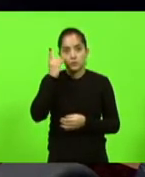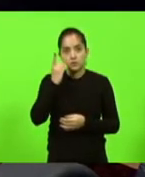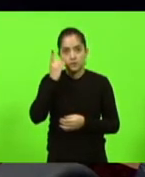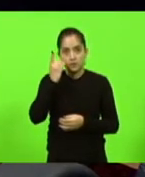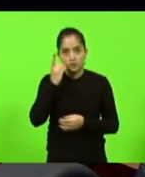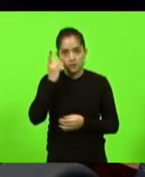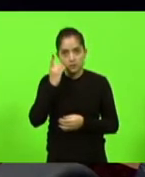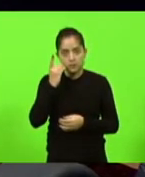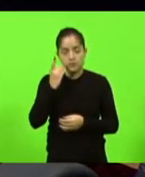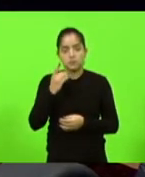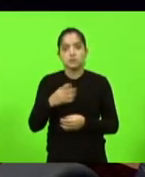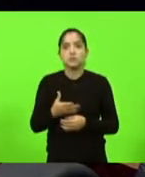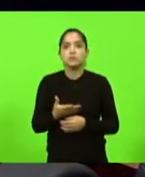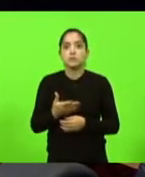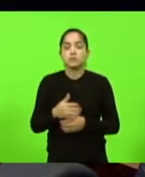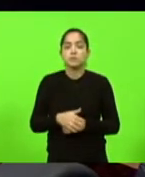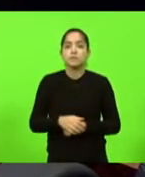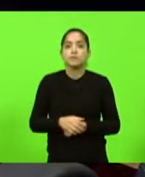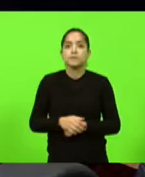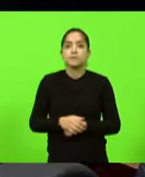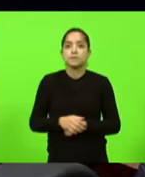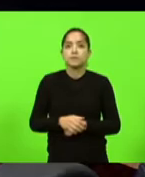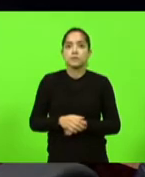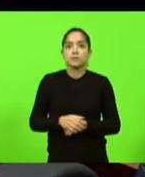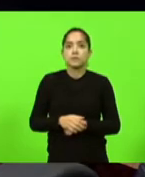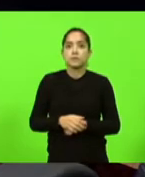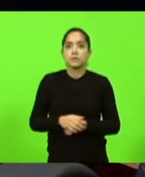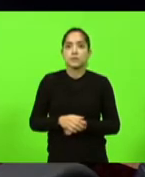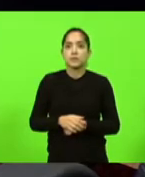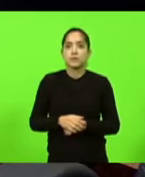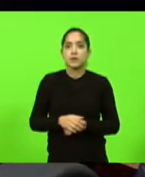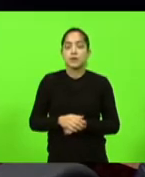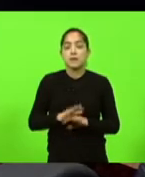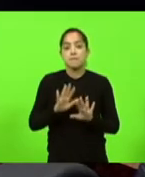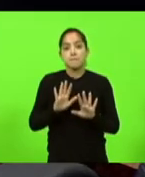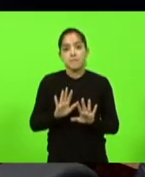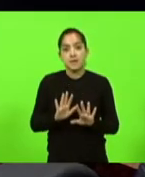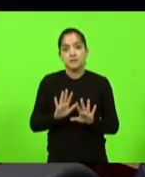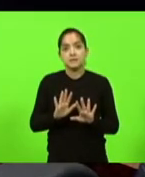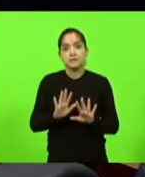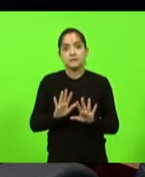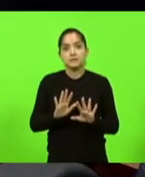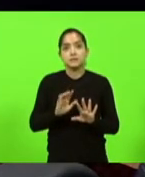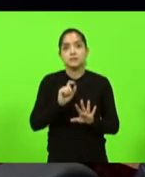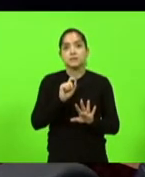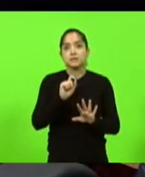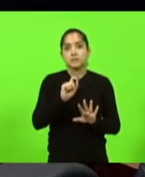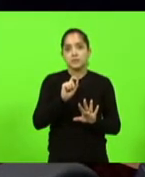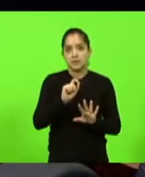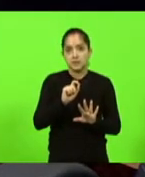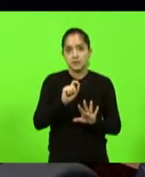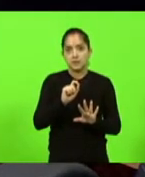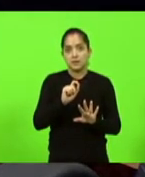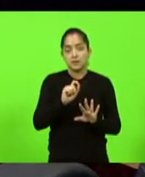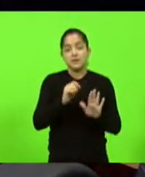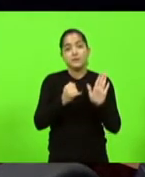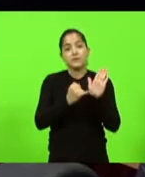dos deputados que a propuseram. Contudo, nós estamos tratando de uma matéria de natureza